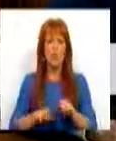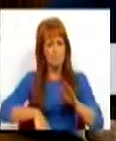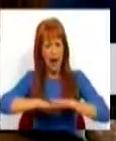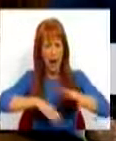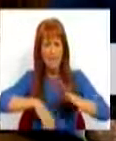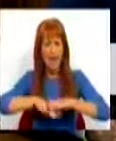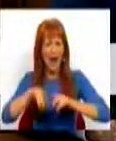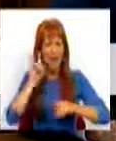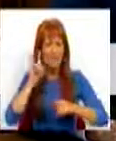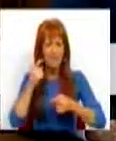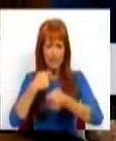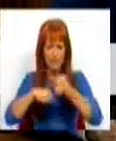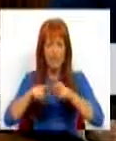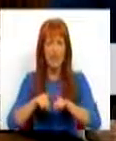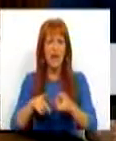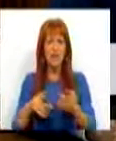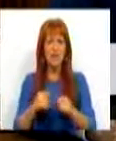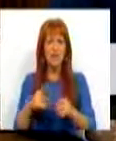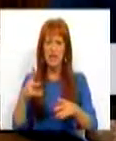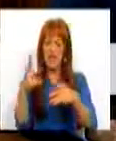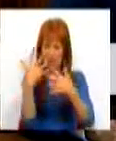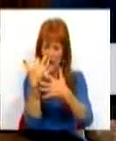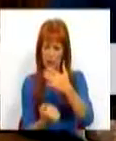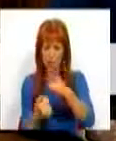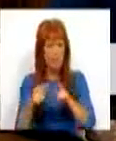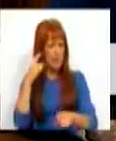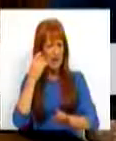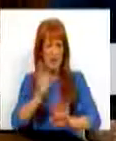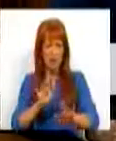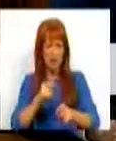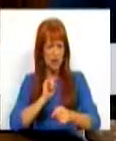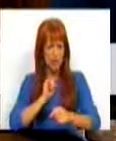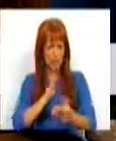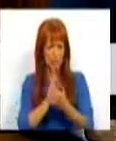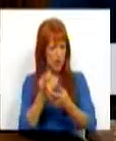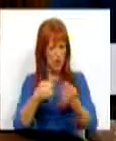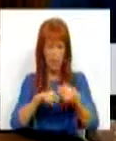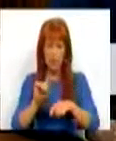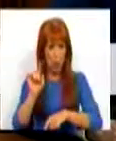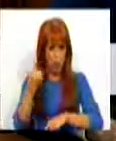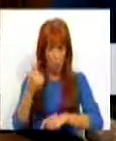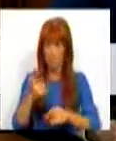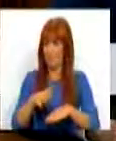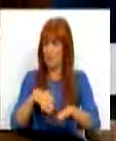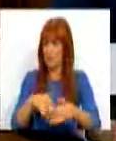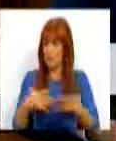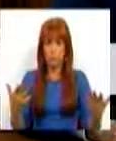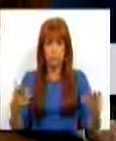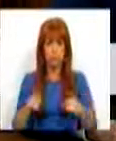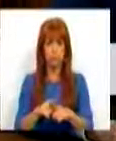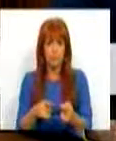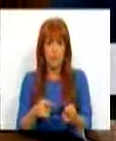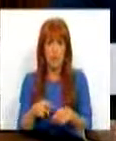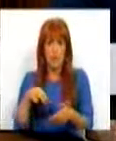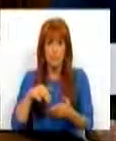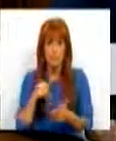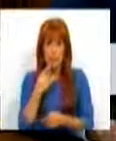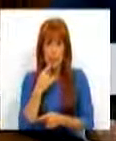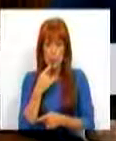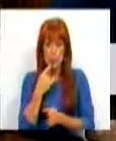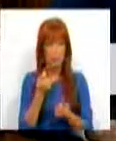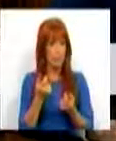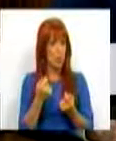todo e qualquer comprador vem na expectativa de que vai conseguir vender, que vai conseguir comprar ativos ao